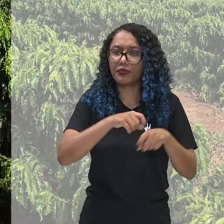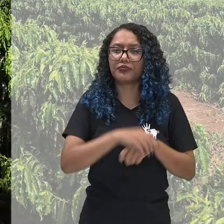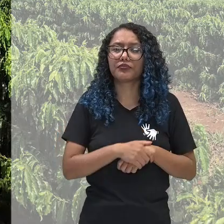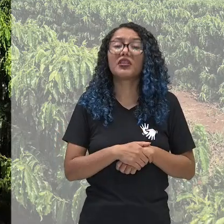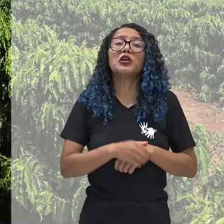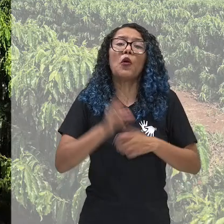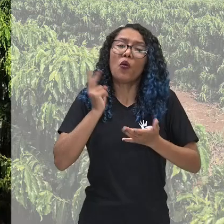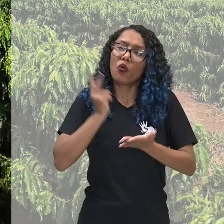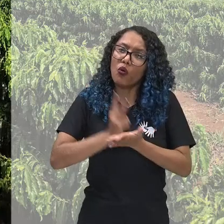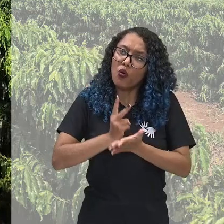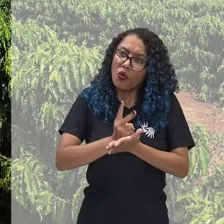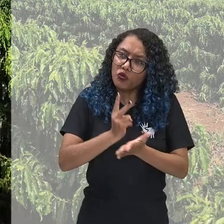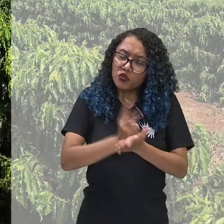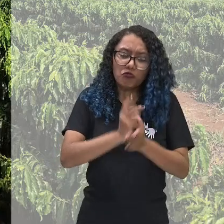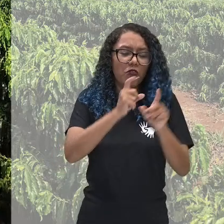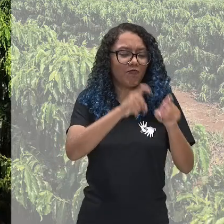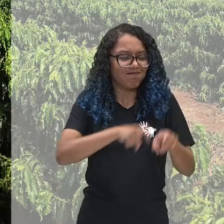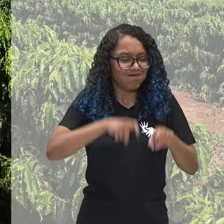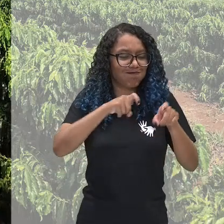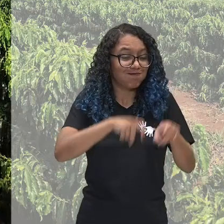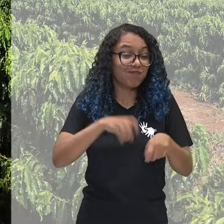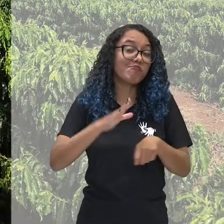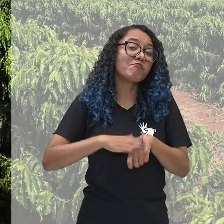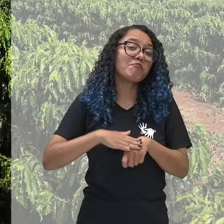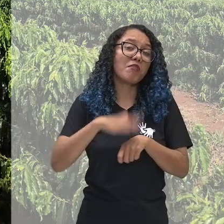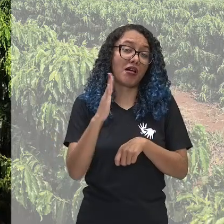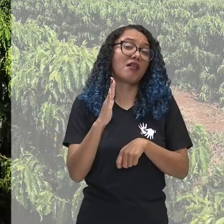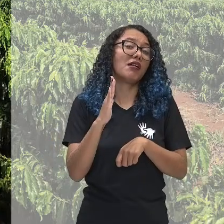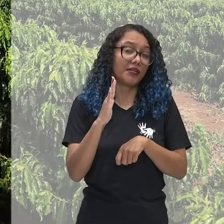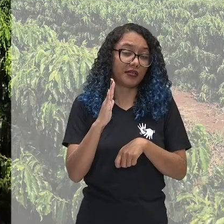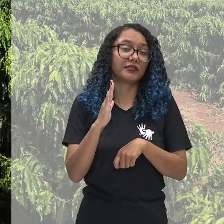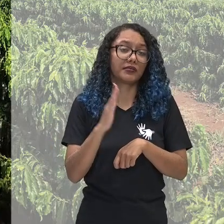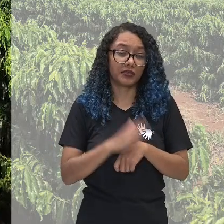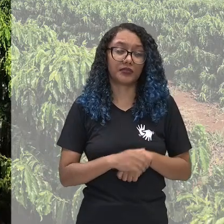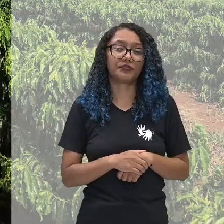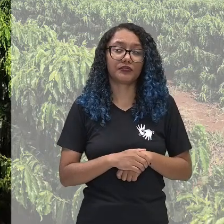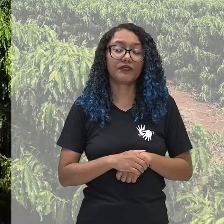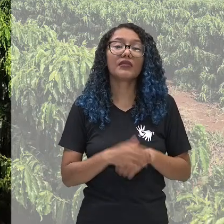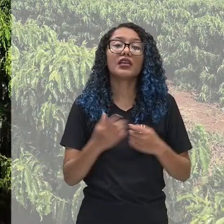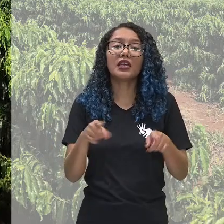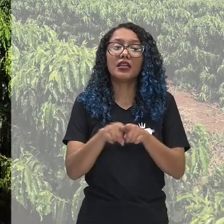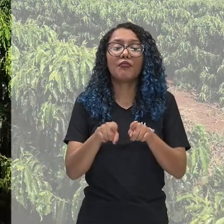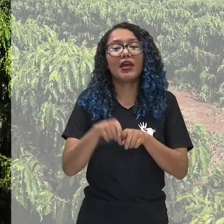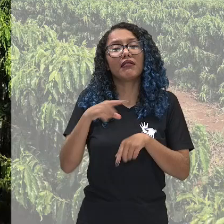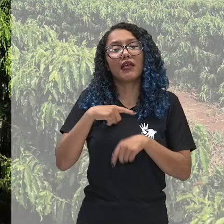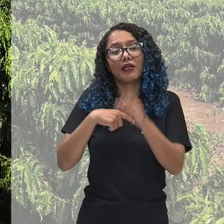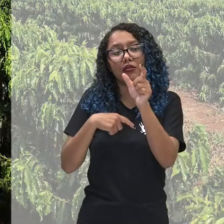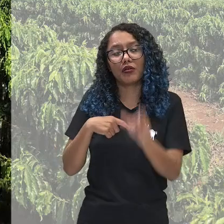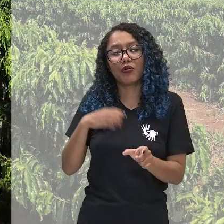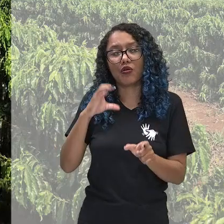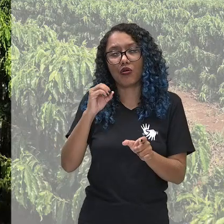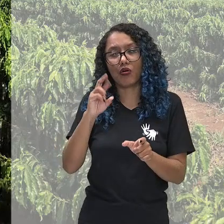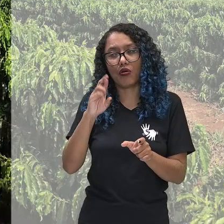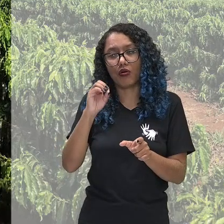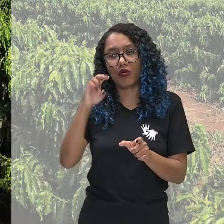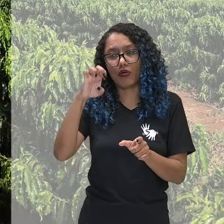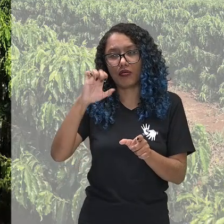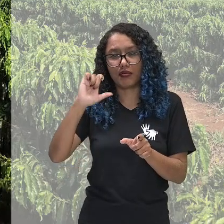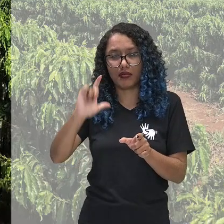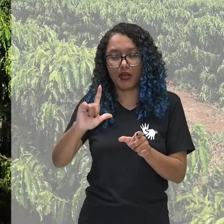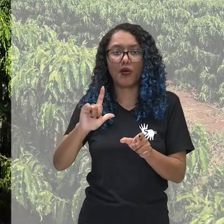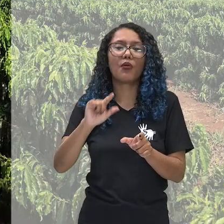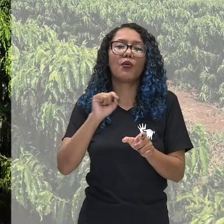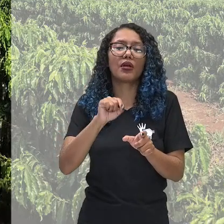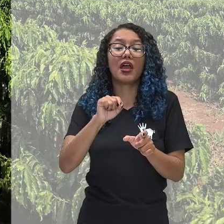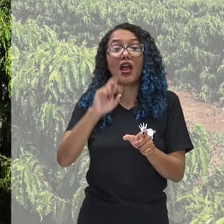ainda mais uma sociedade rural. E a figura do coronel, tá, gente? Do dono do cafezal, que